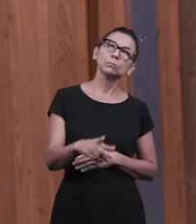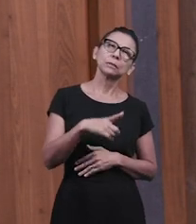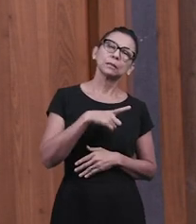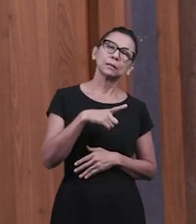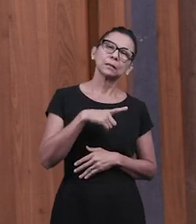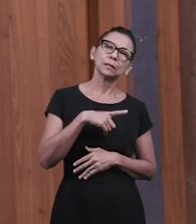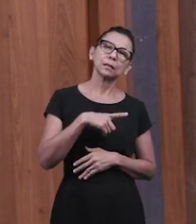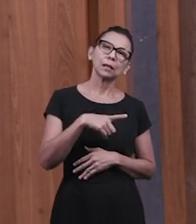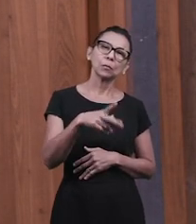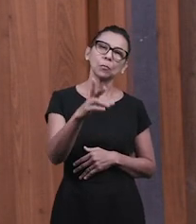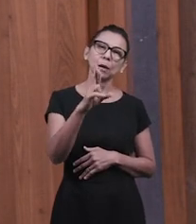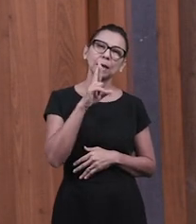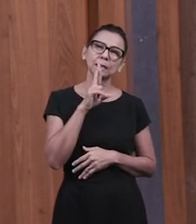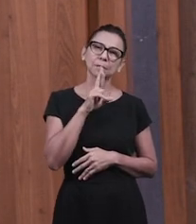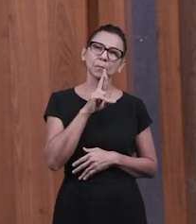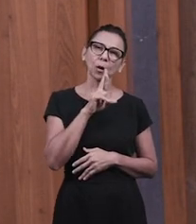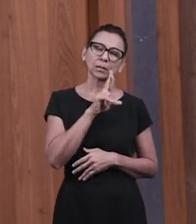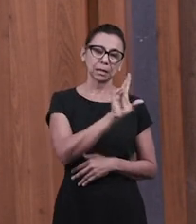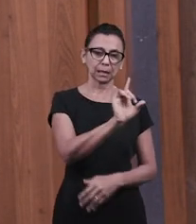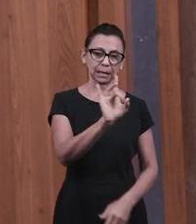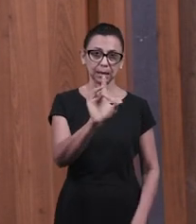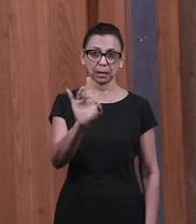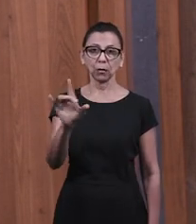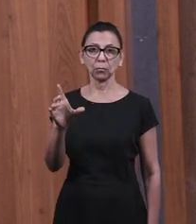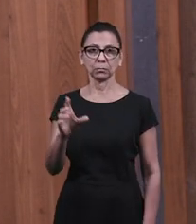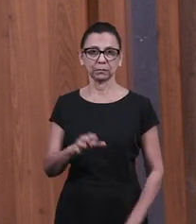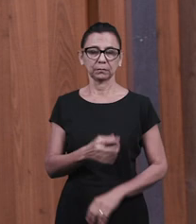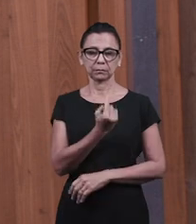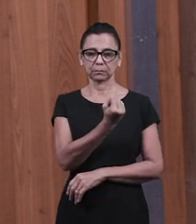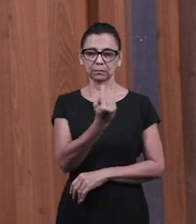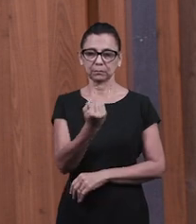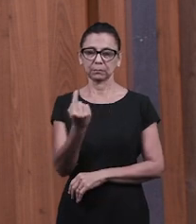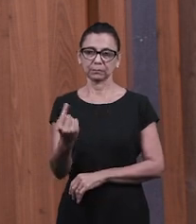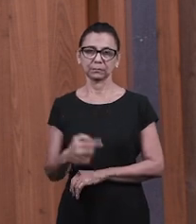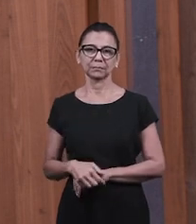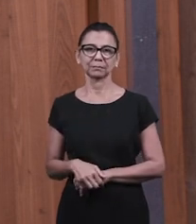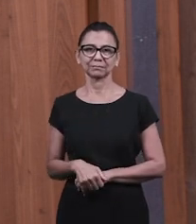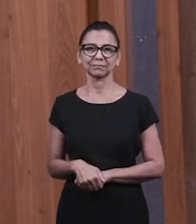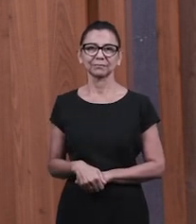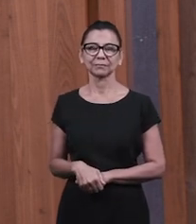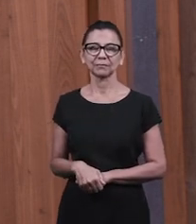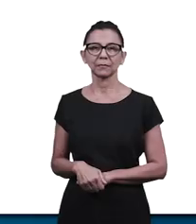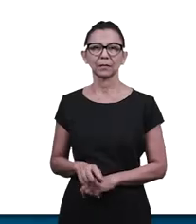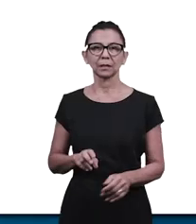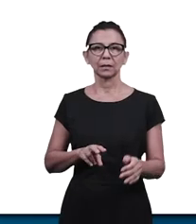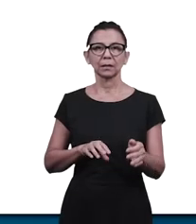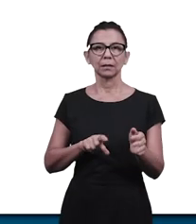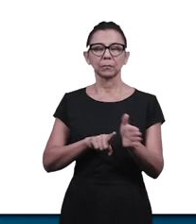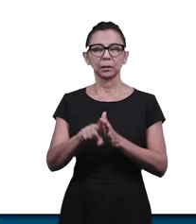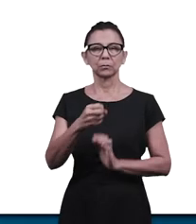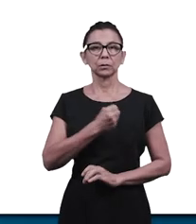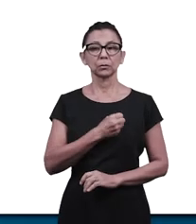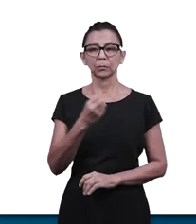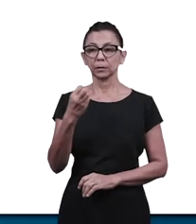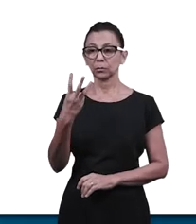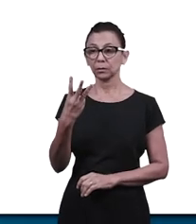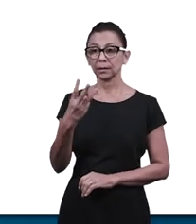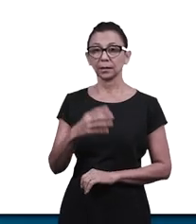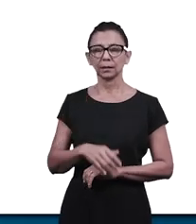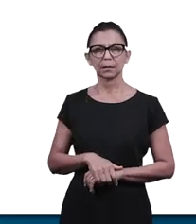uma resposta individual. E nós vamos ouvir aqui algumas respostas individuais. A pergunta 3 é a